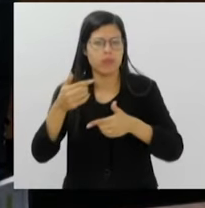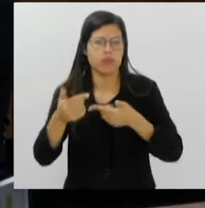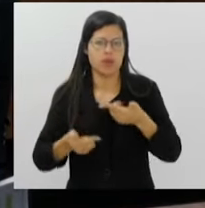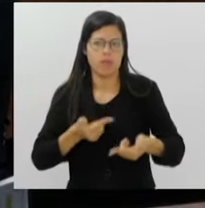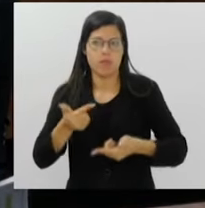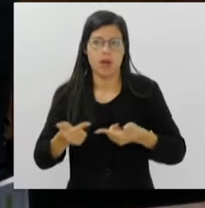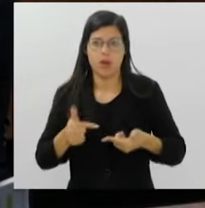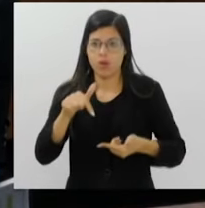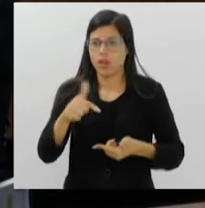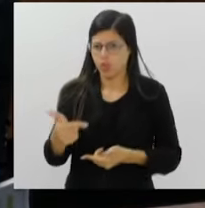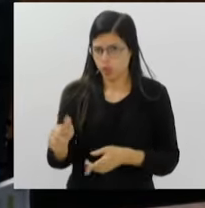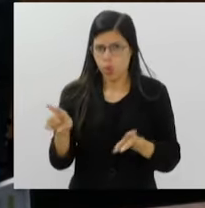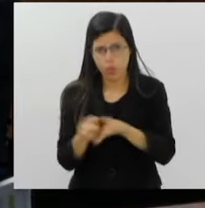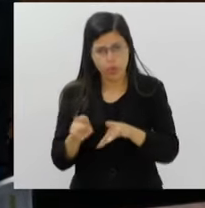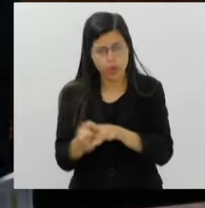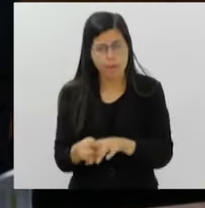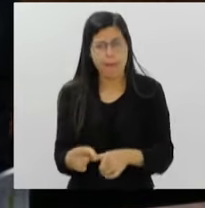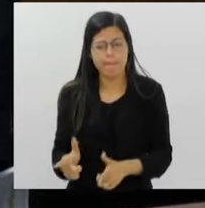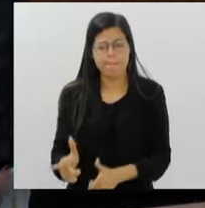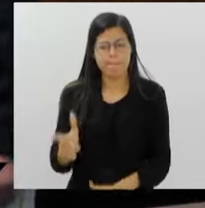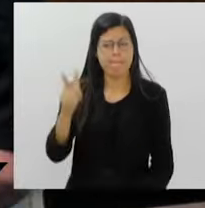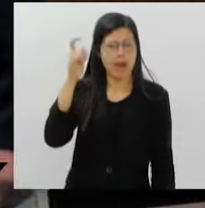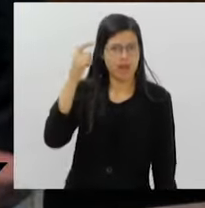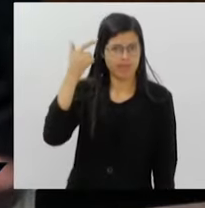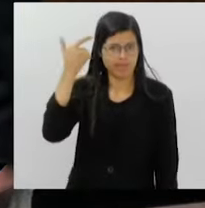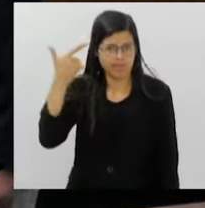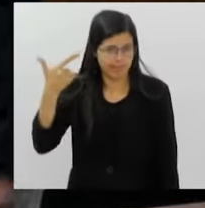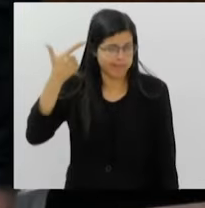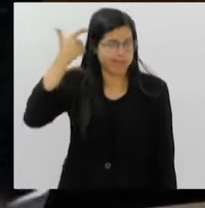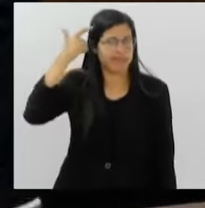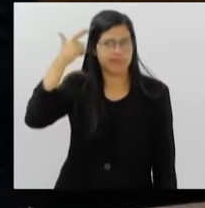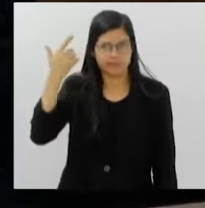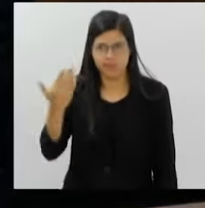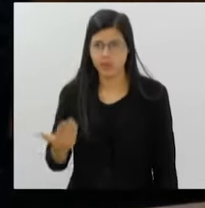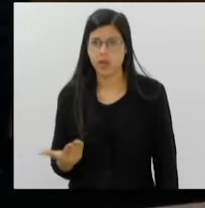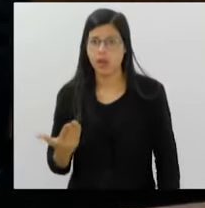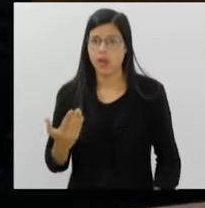baleado na cabeça, um caminhoneiro, senhor presidente. Está aqui, ó.